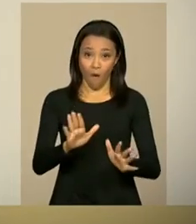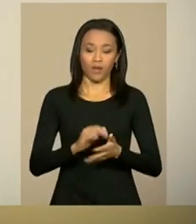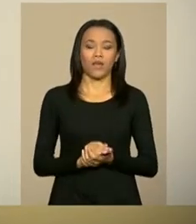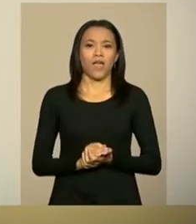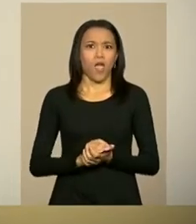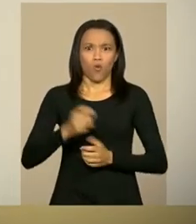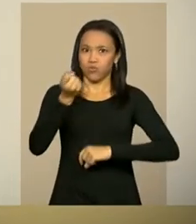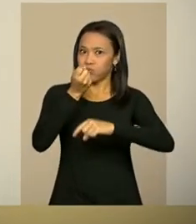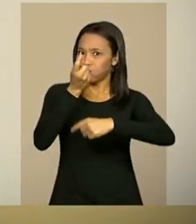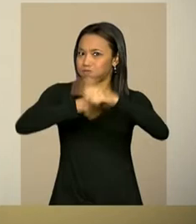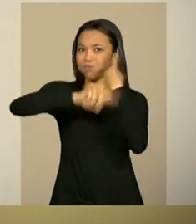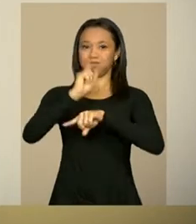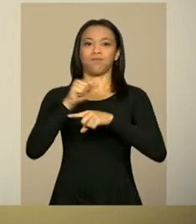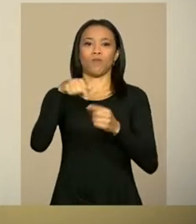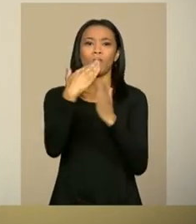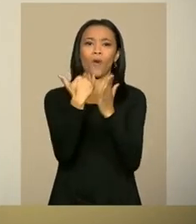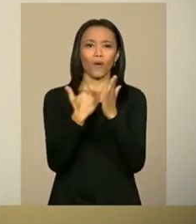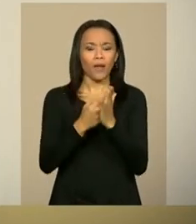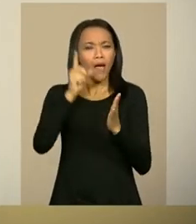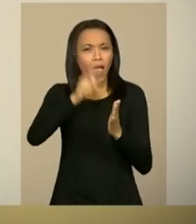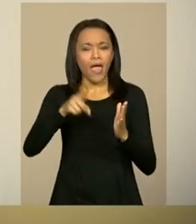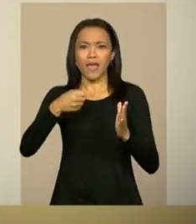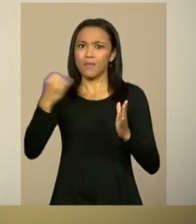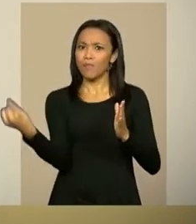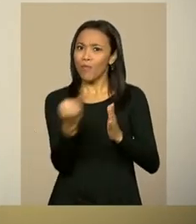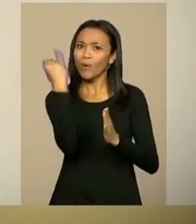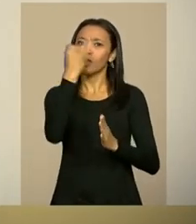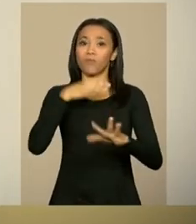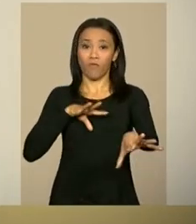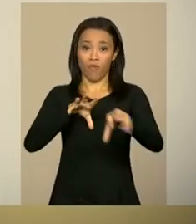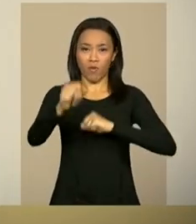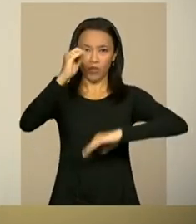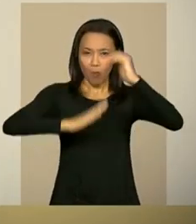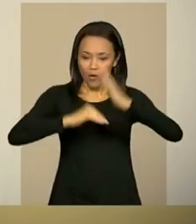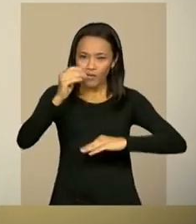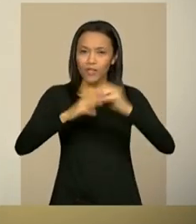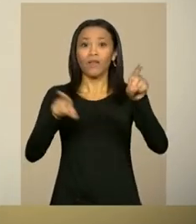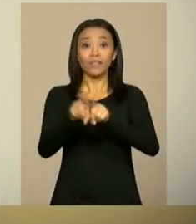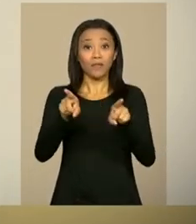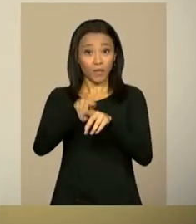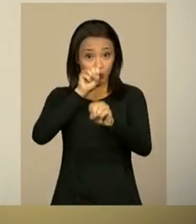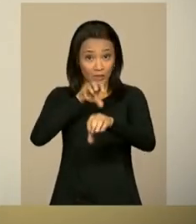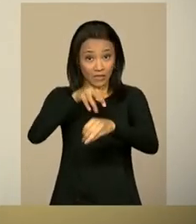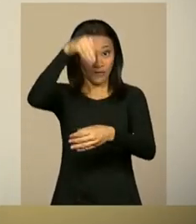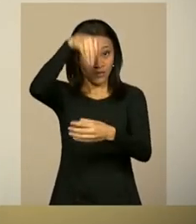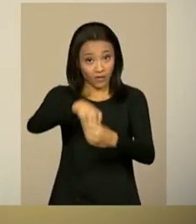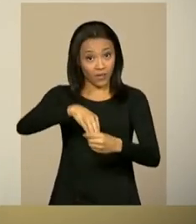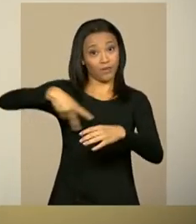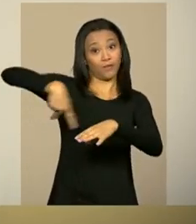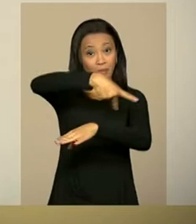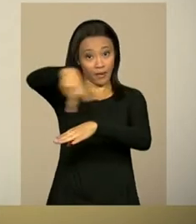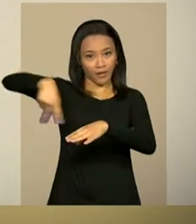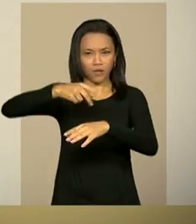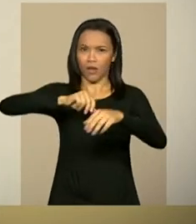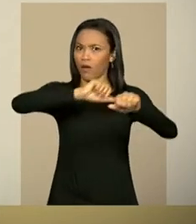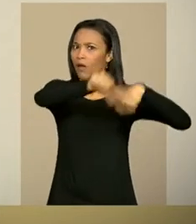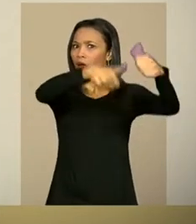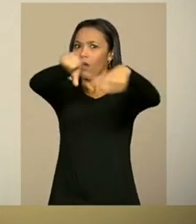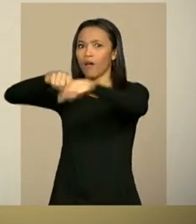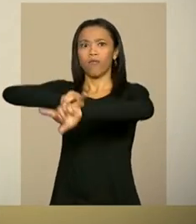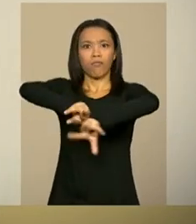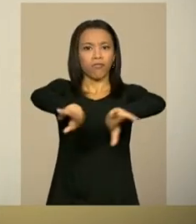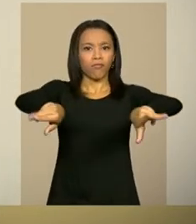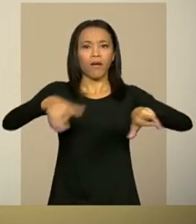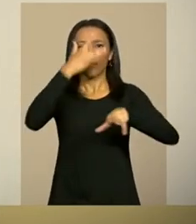Pronatec é um sucesso ele é um Marco na história da formação profissional e da Educação no nosso país está mudando a vida de muita gente